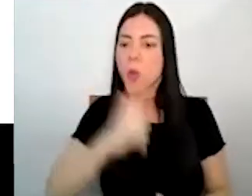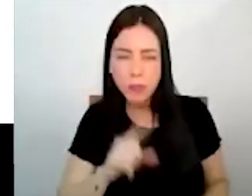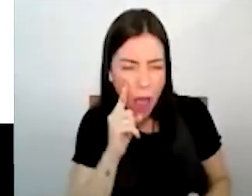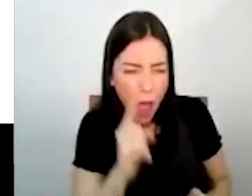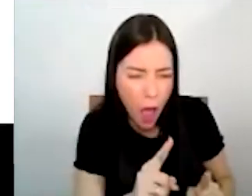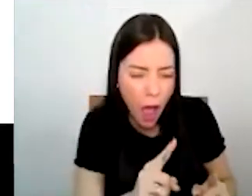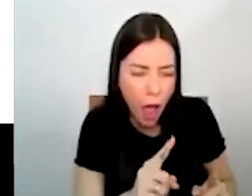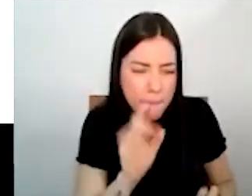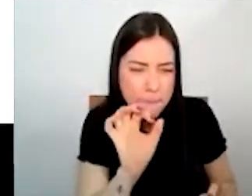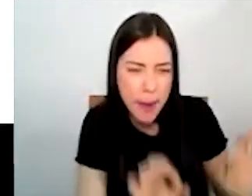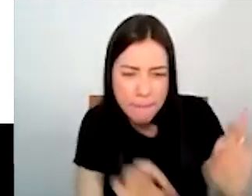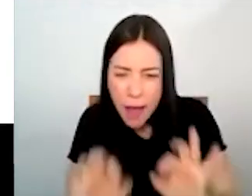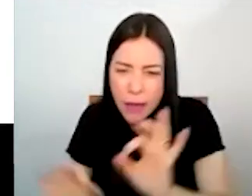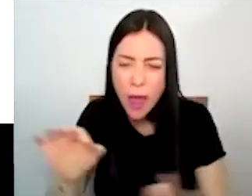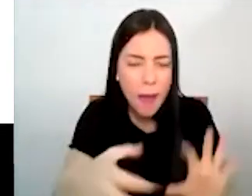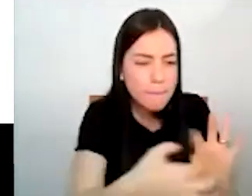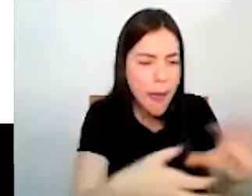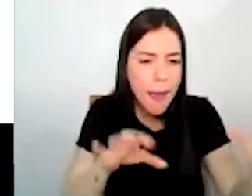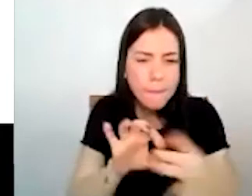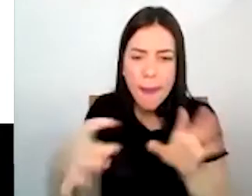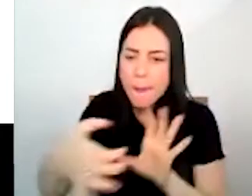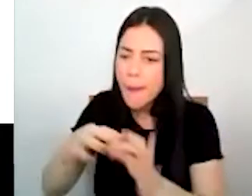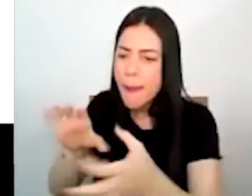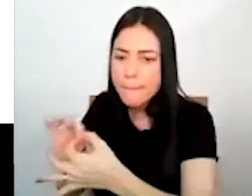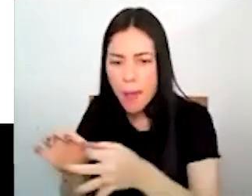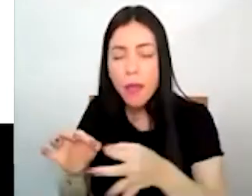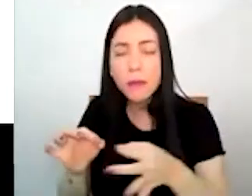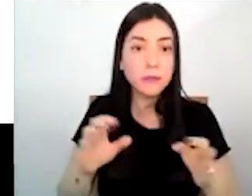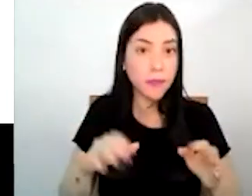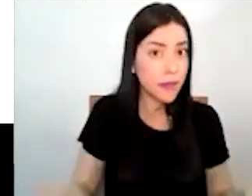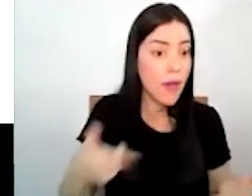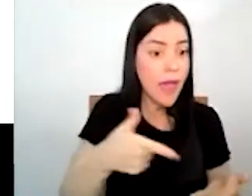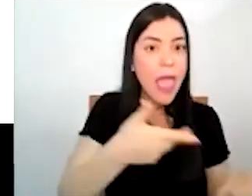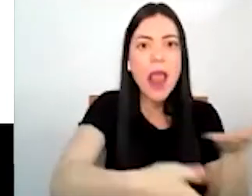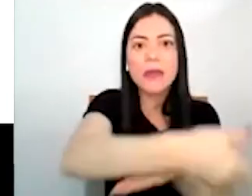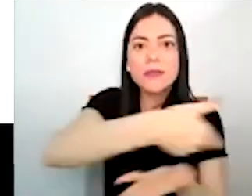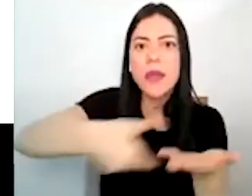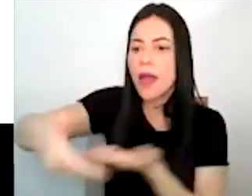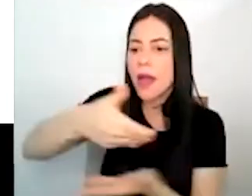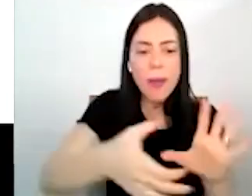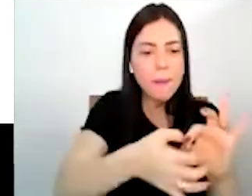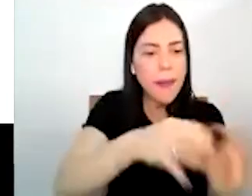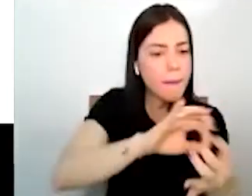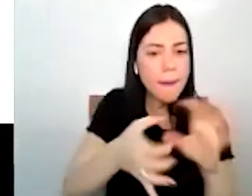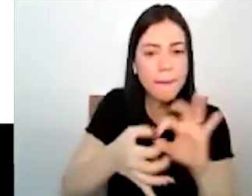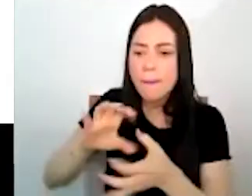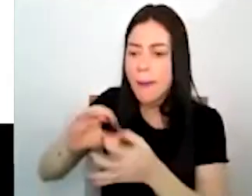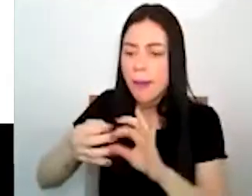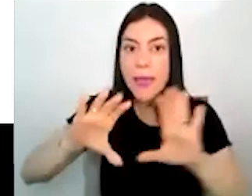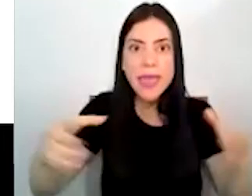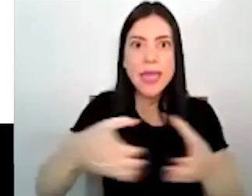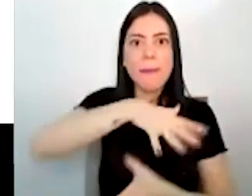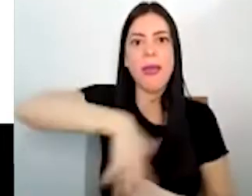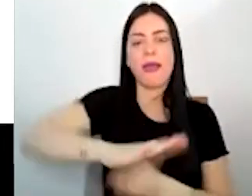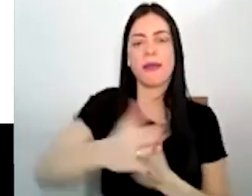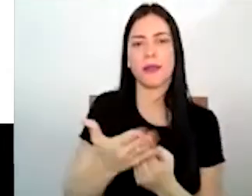que tudo isso ia se relacionar. Então, estabelecer relações paralelas o tempo inteiro com a equipe de tecnologia que ia ter que desenvolver cada